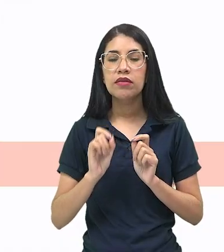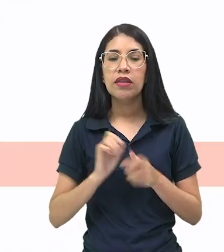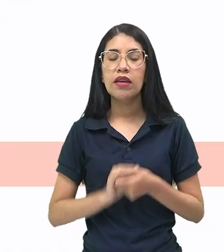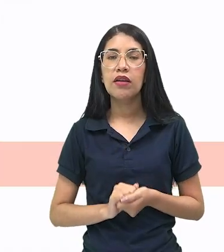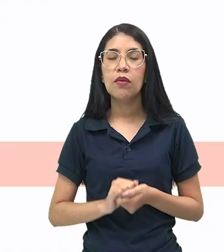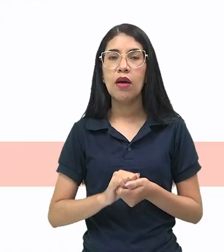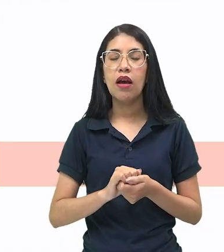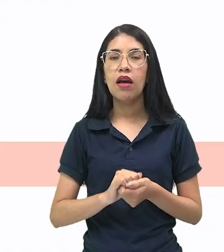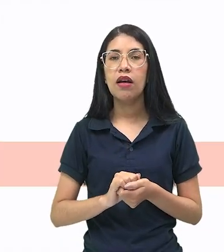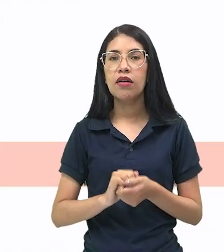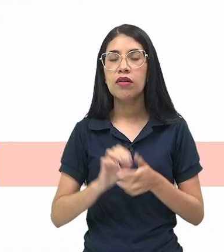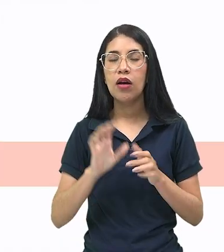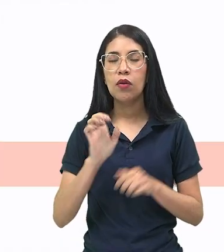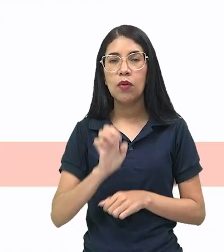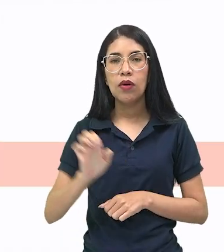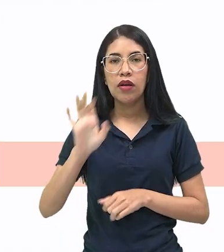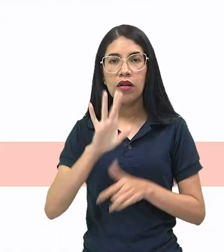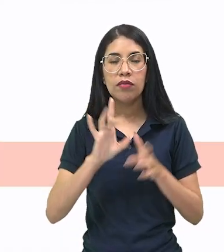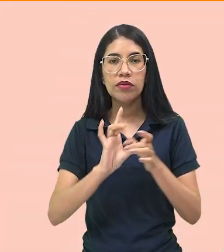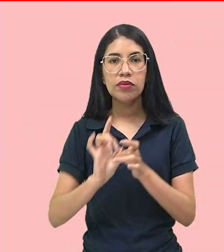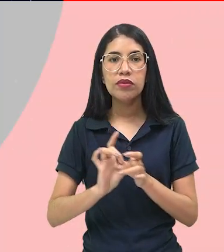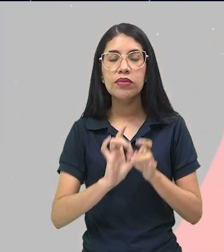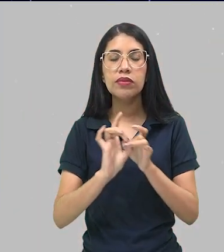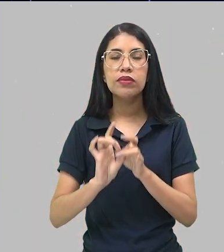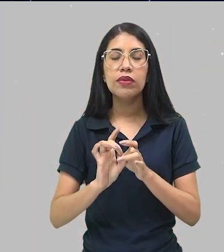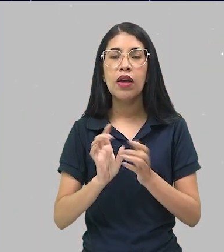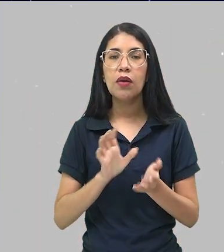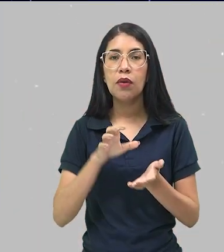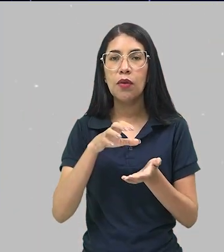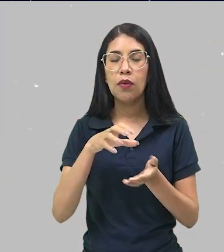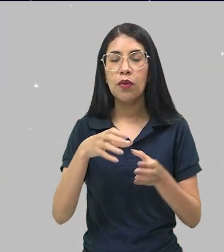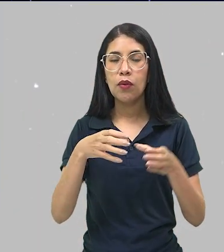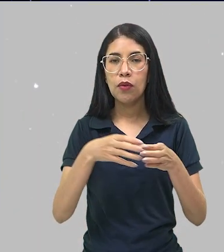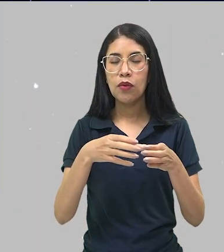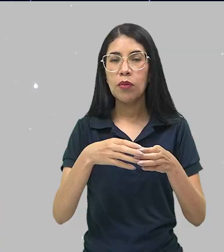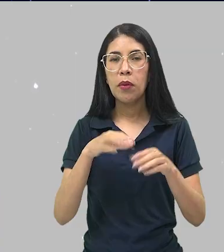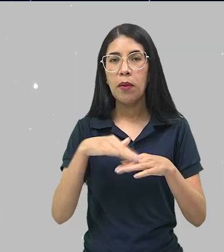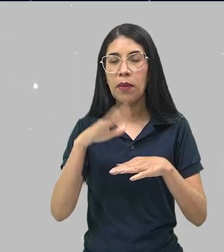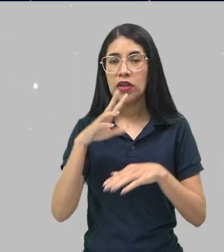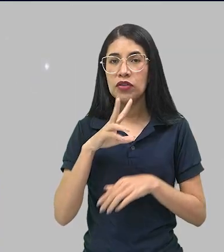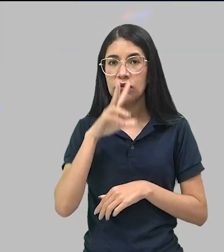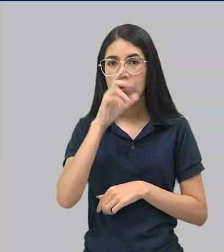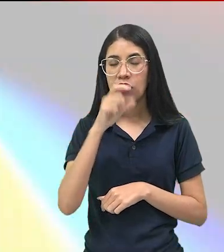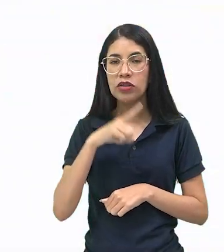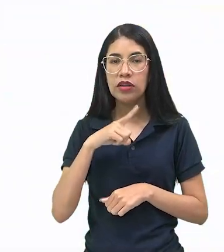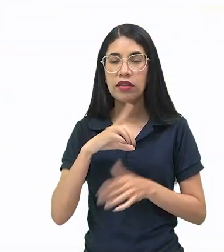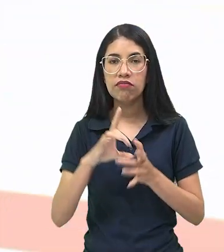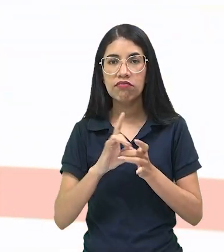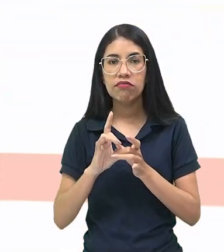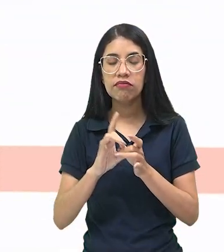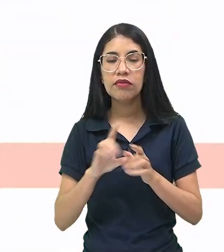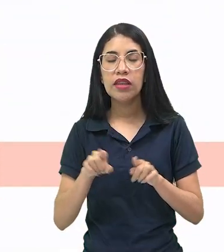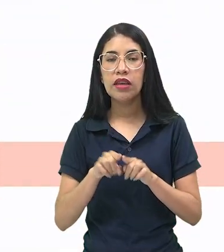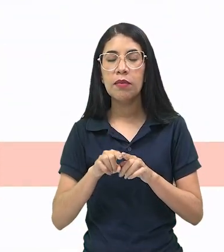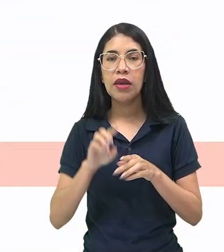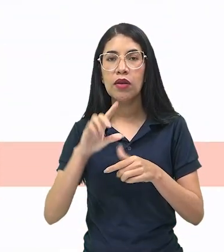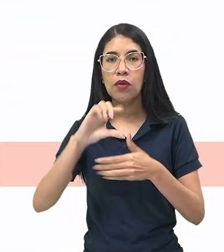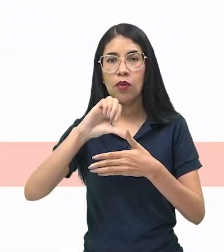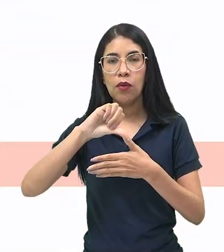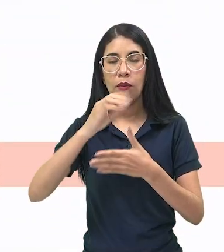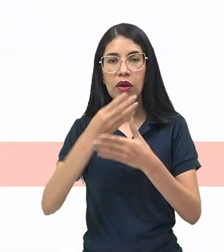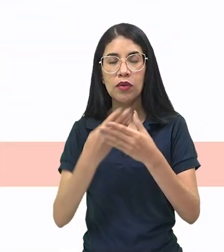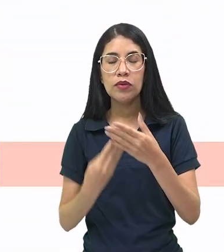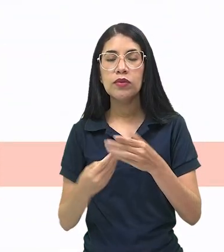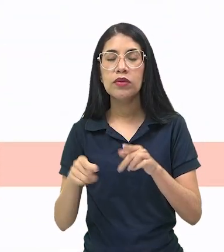União Europeia, destacada aqui nesse mapa, né? É o bloco econômico mais consolidado no que diz respeito à integração. Nós temos o Mercosul, que é o